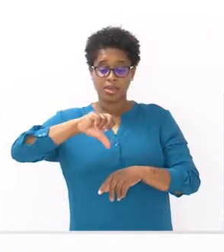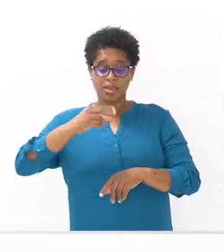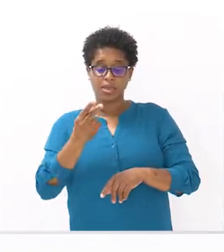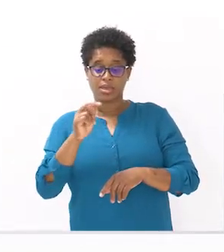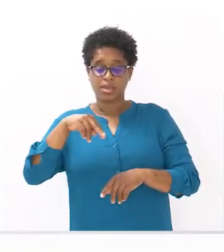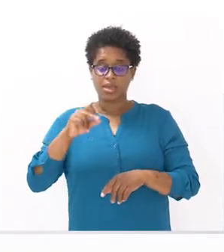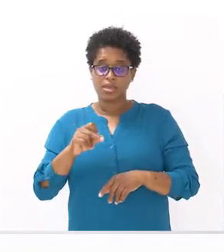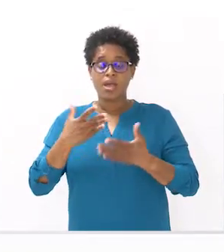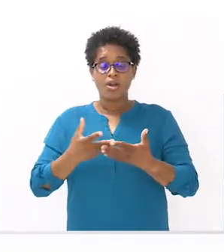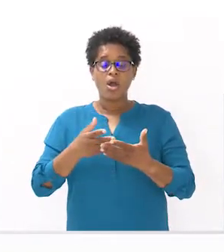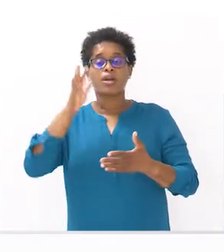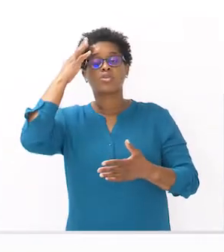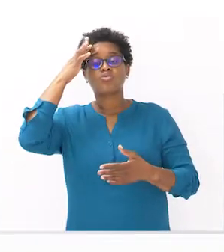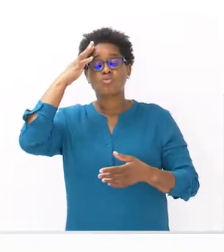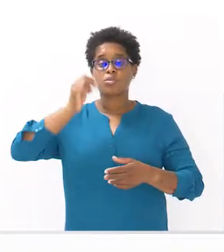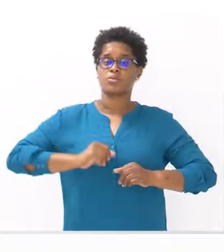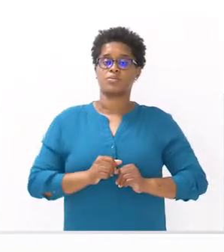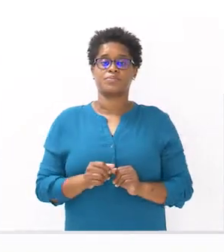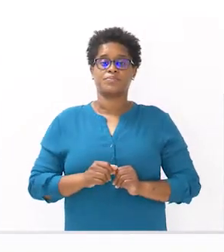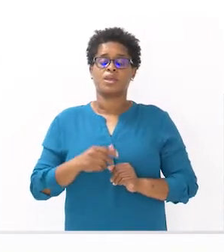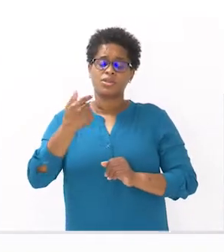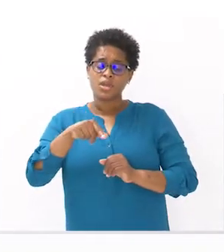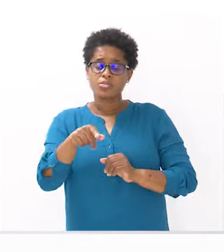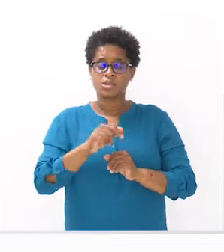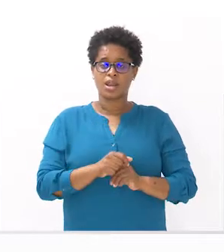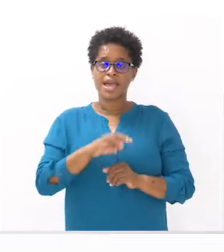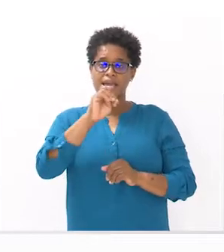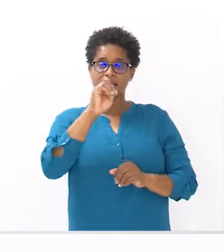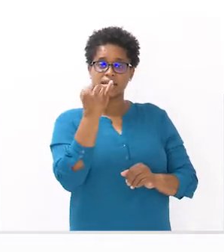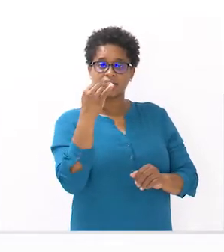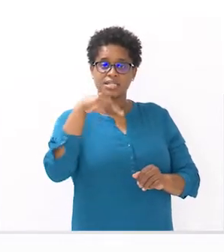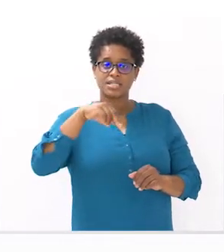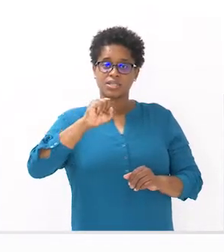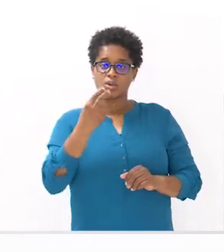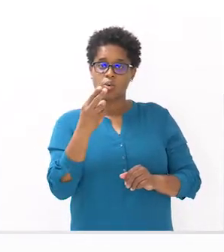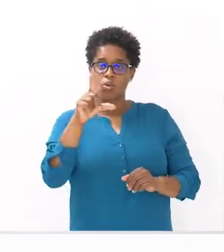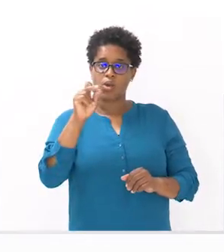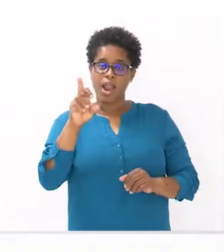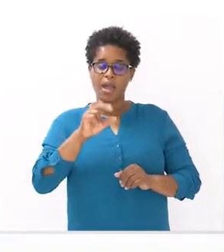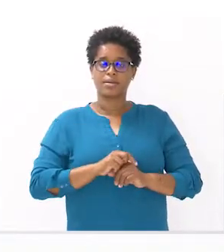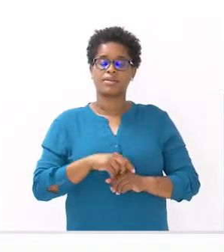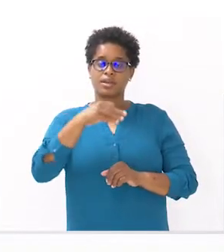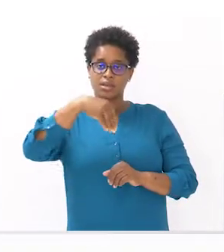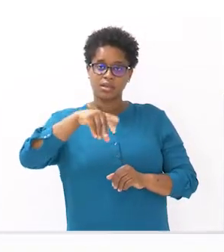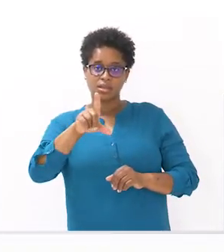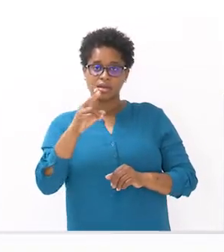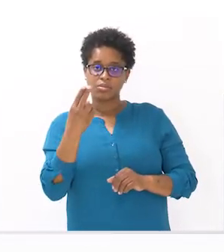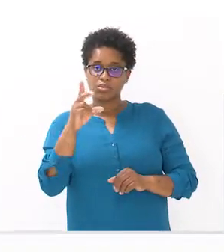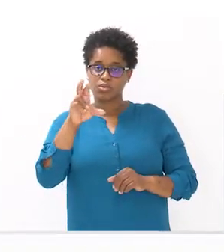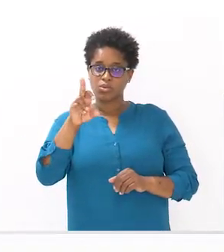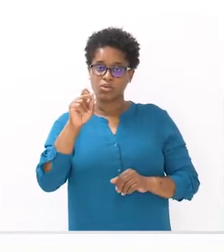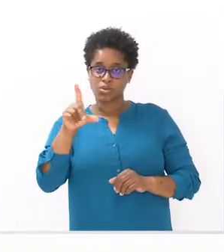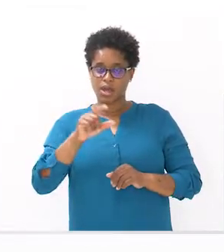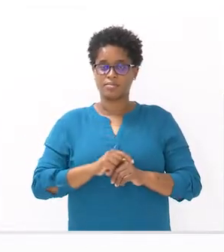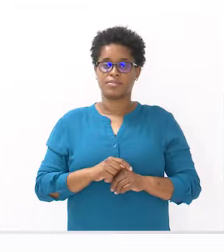em número. Temos singular e plural. Pequeno,